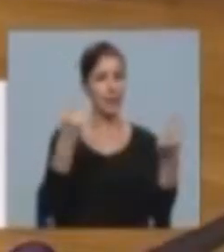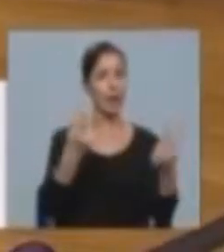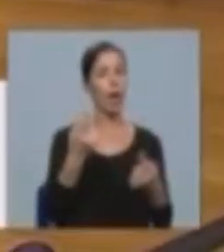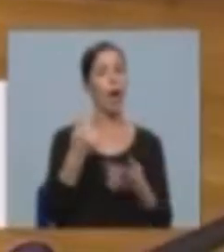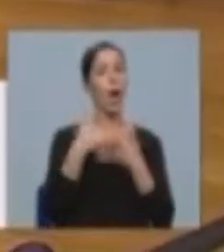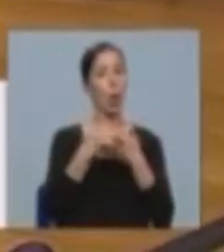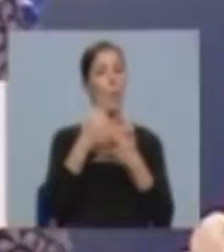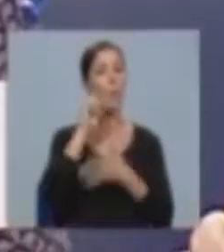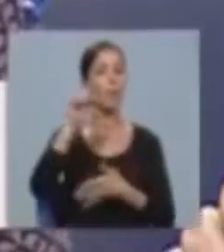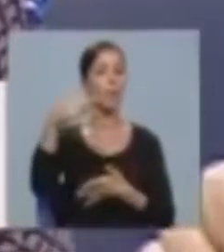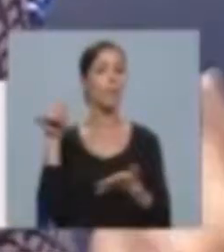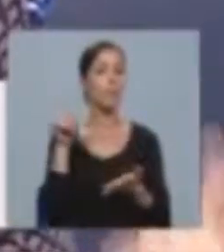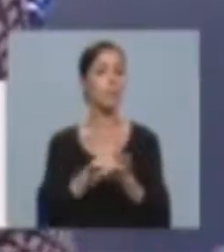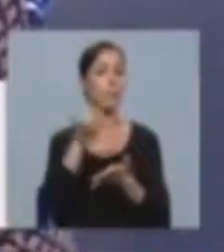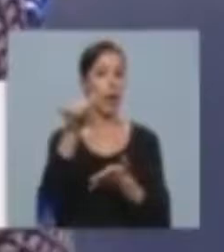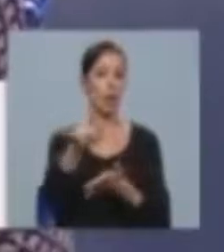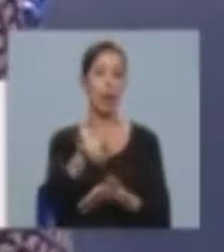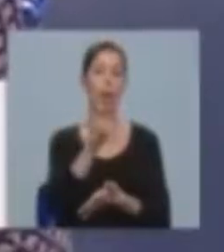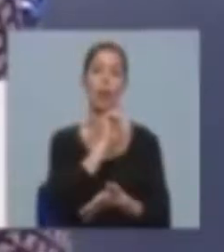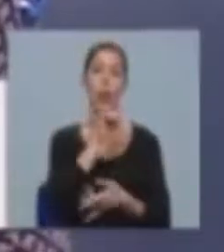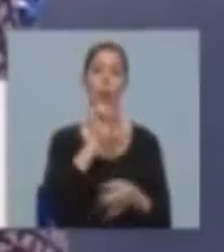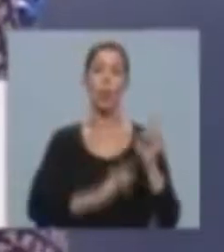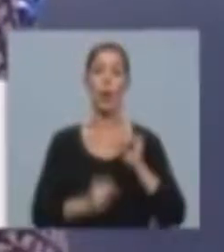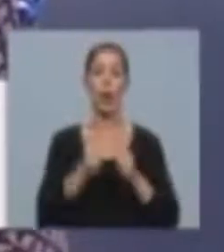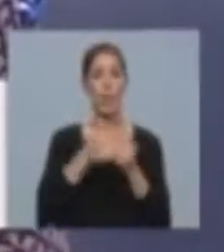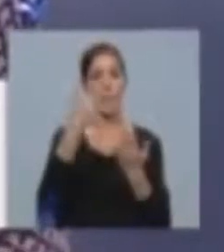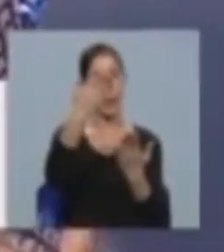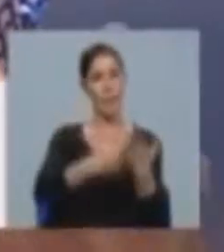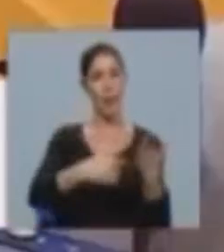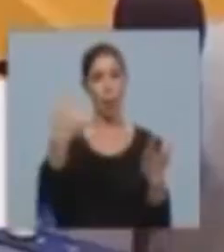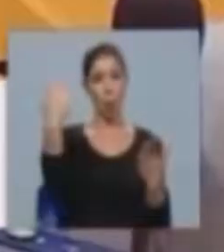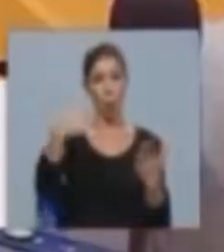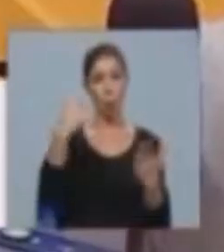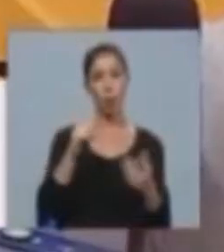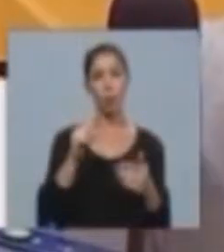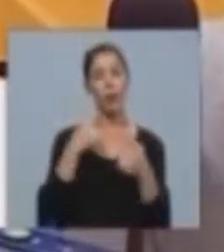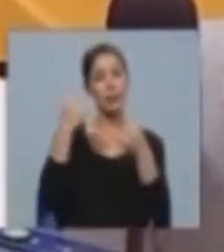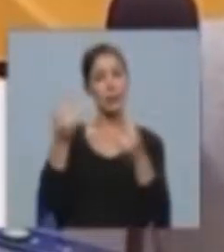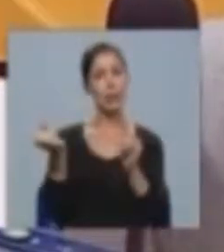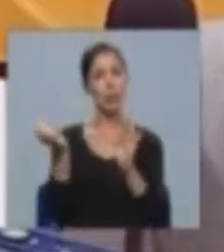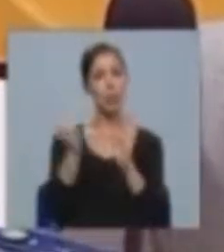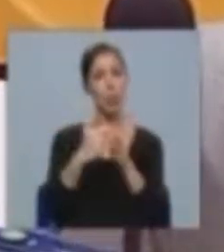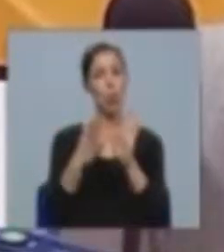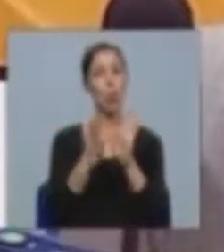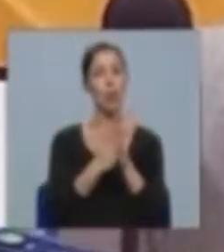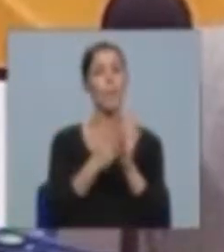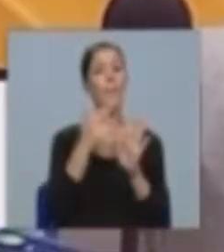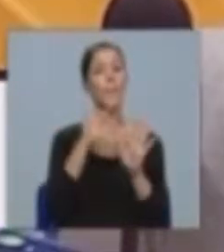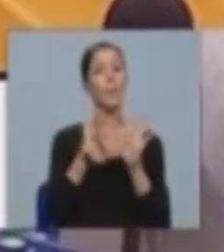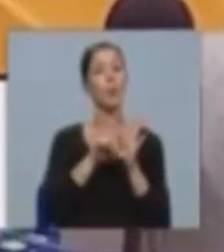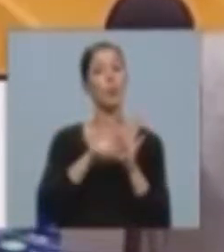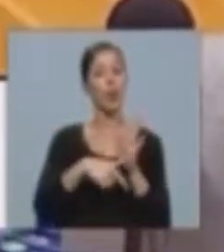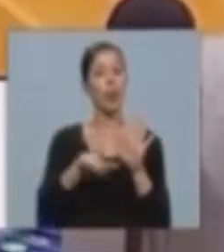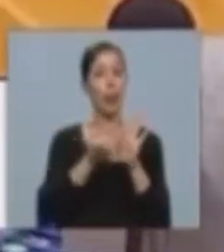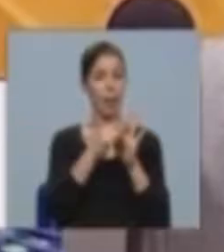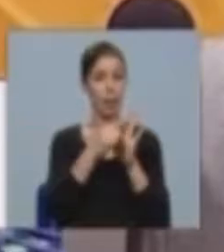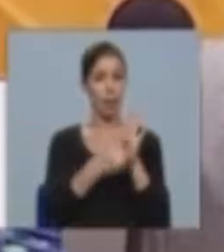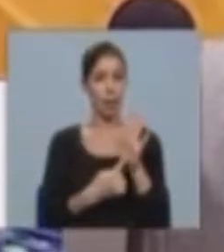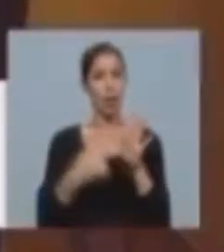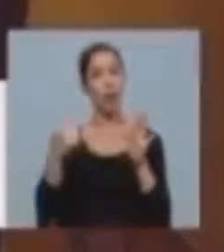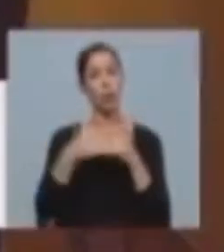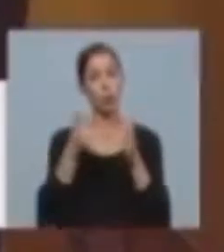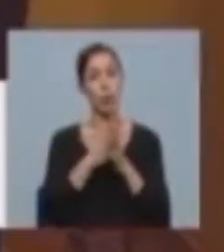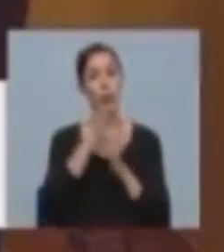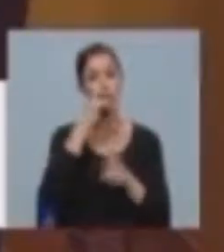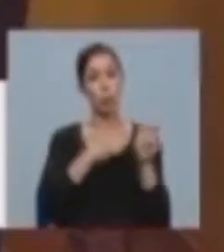social de mobilidade, que resultará num documento único a ser transposto para um projeto de lei. Consenso que também esperam os deputados da